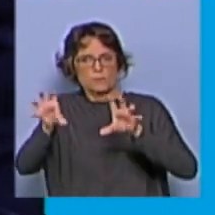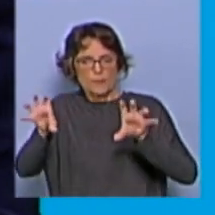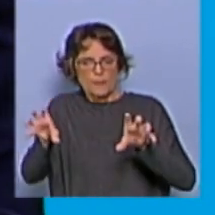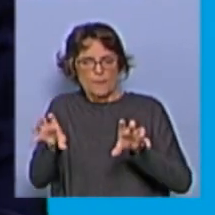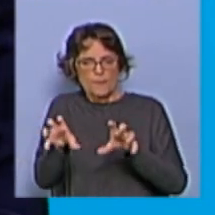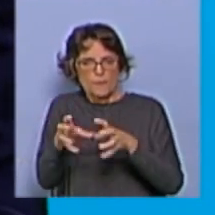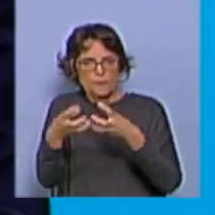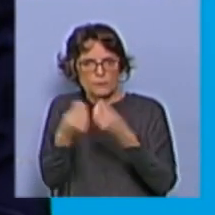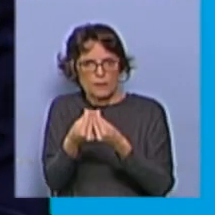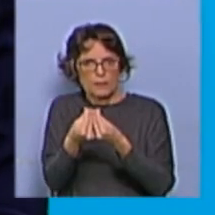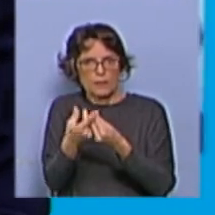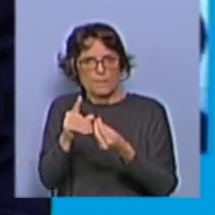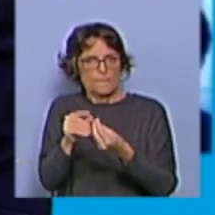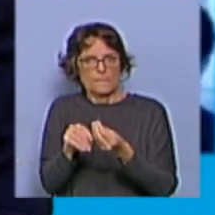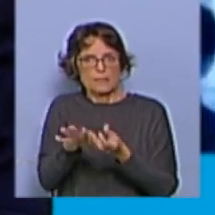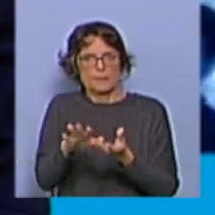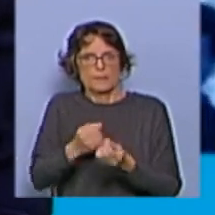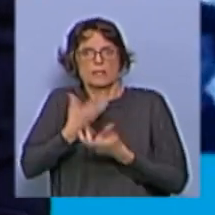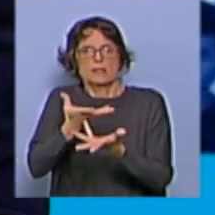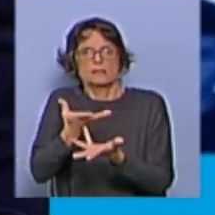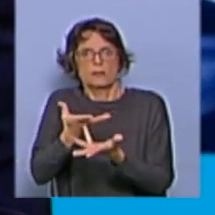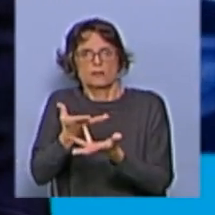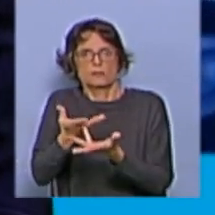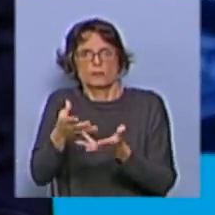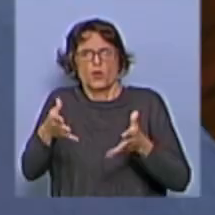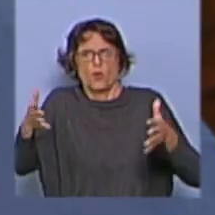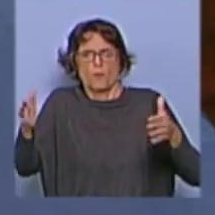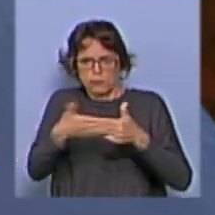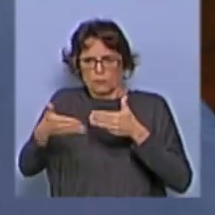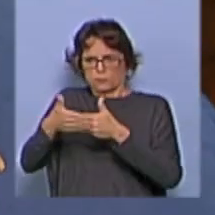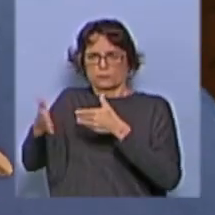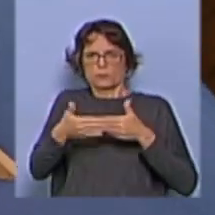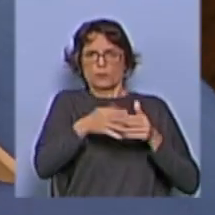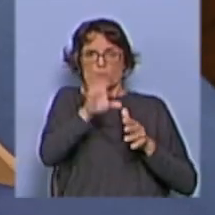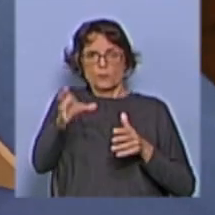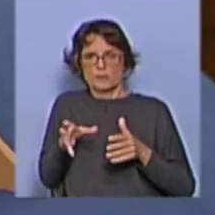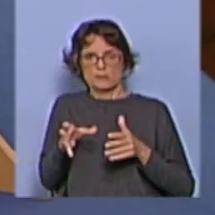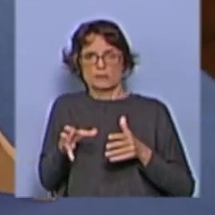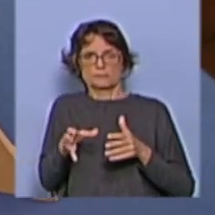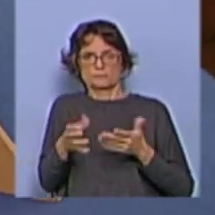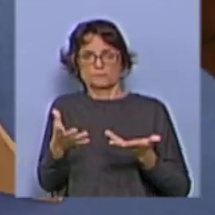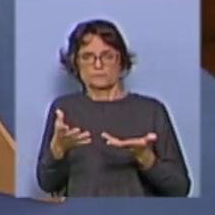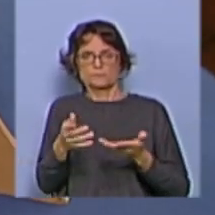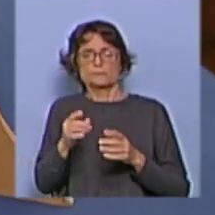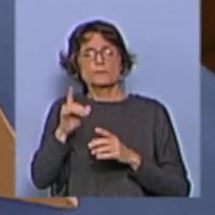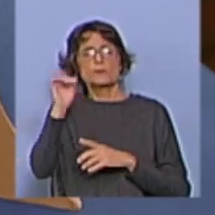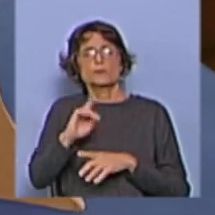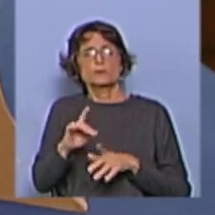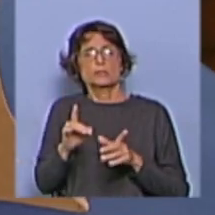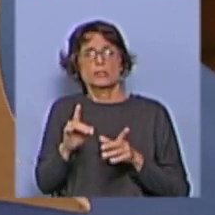mundo, como foi, ainda ontem ouvíamos, isto é, no dia 2 de junho, ouvíamos declarações